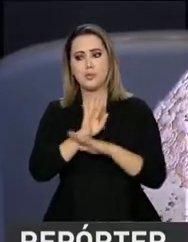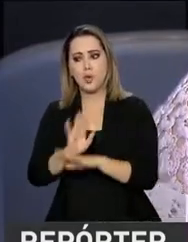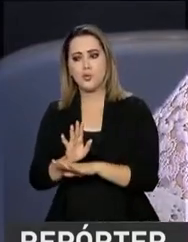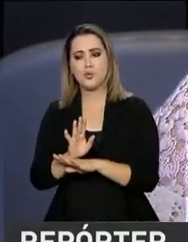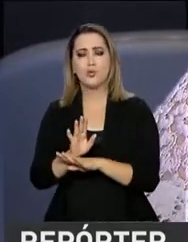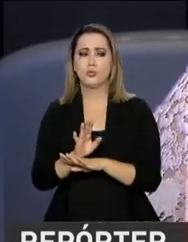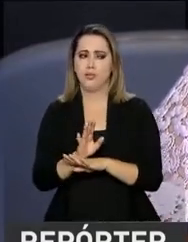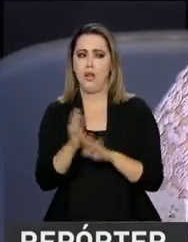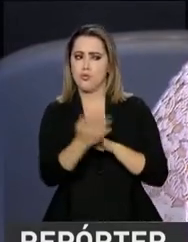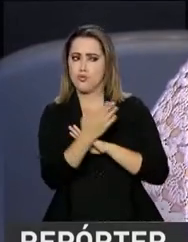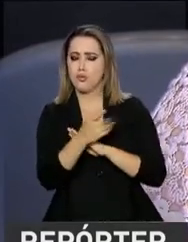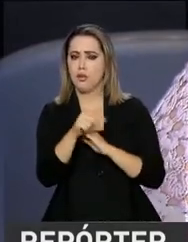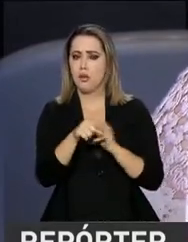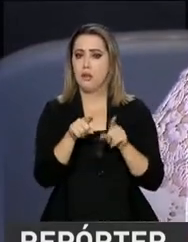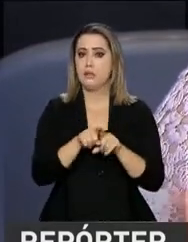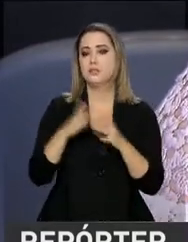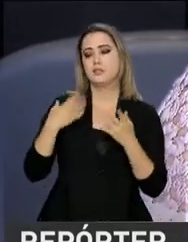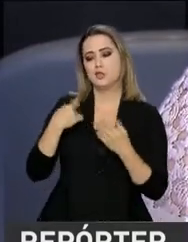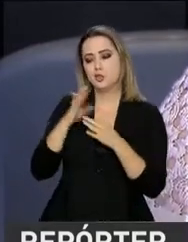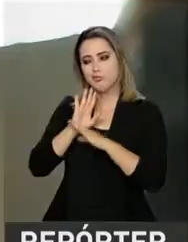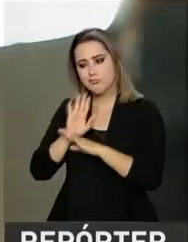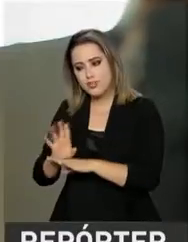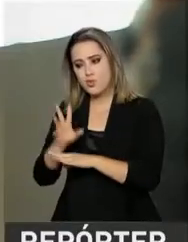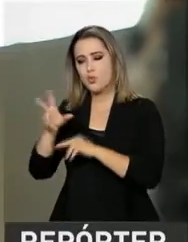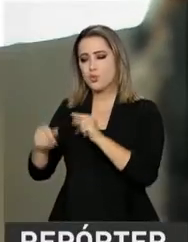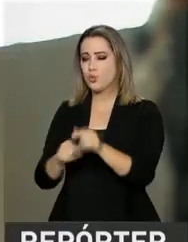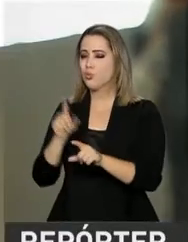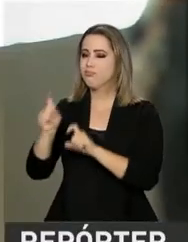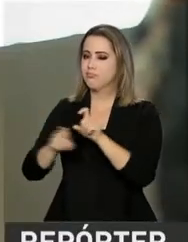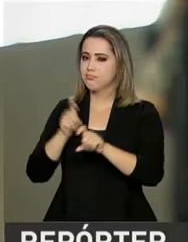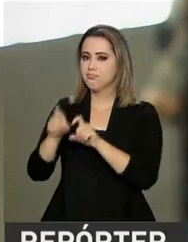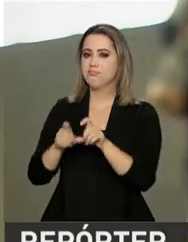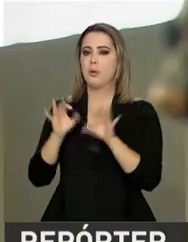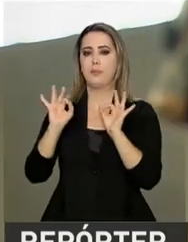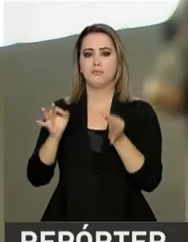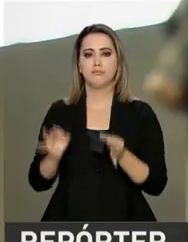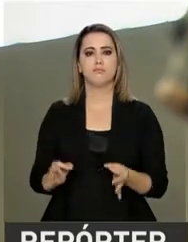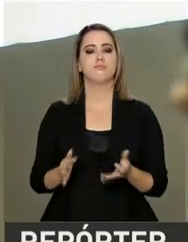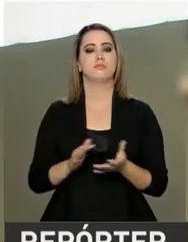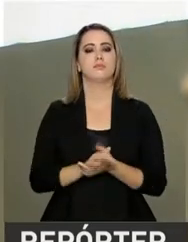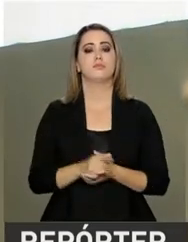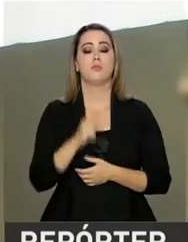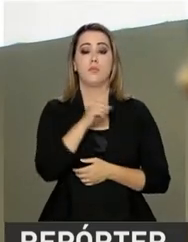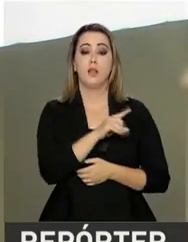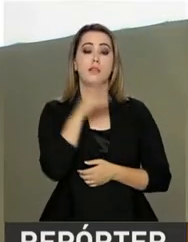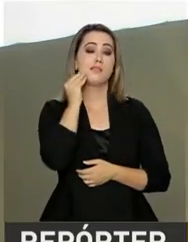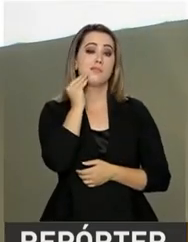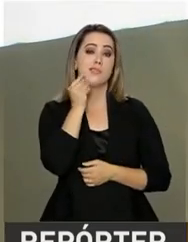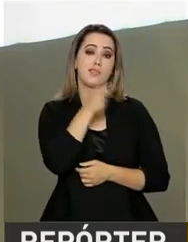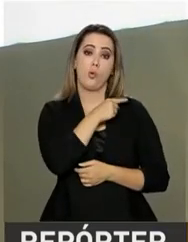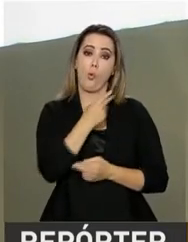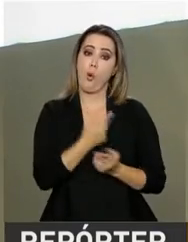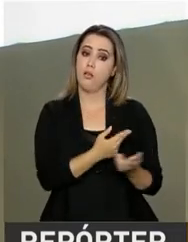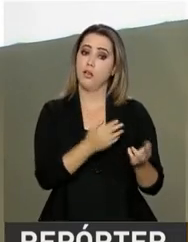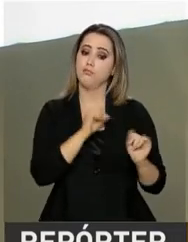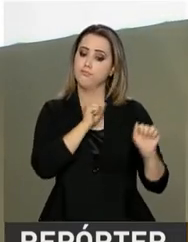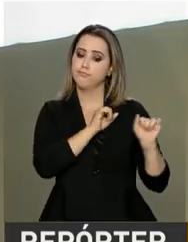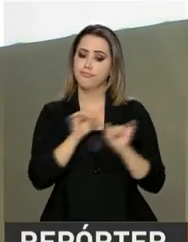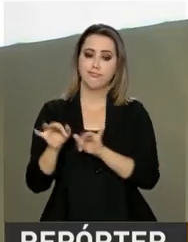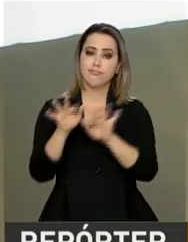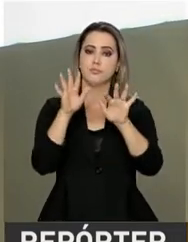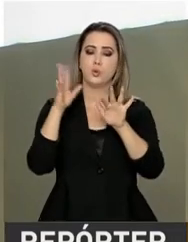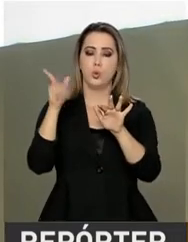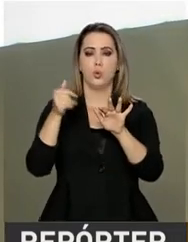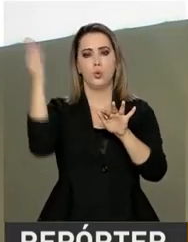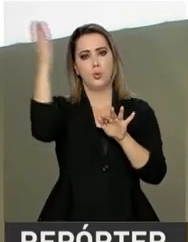a gente vem dar todo suporte ensino conexão experiências como da monitora roseli vão se multiplicar pelo país o